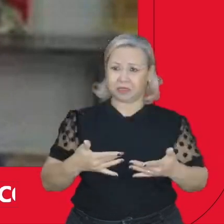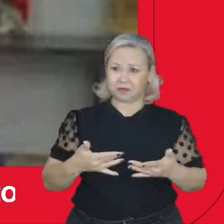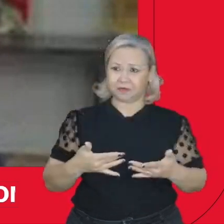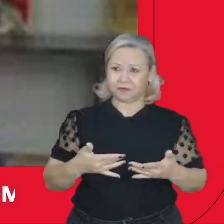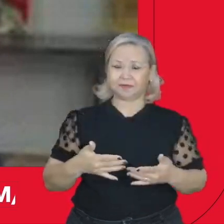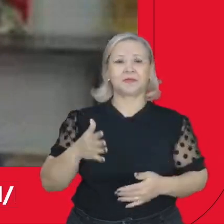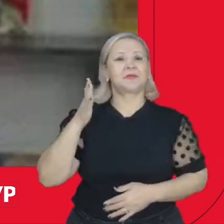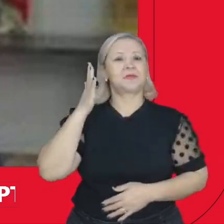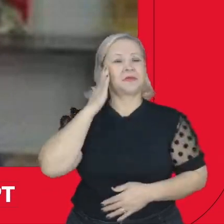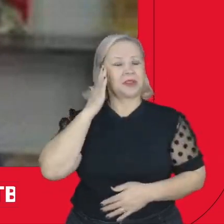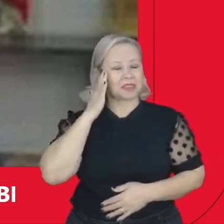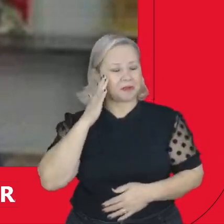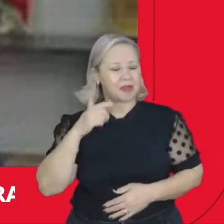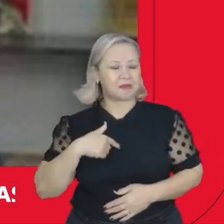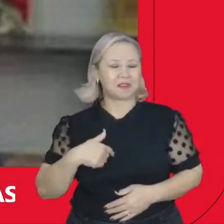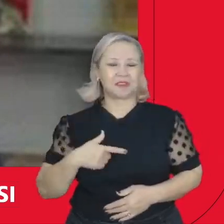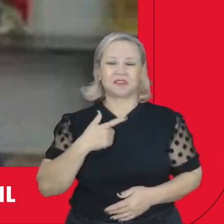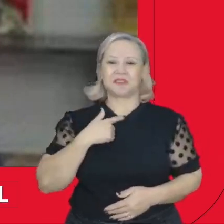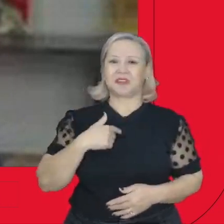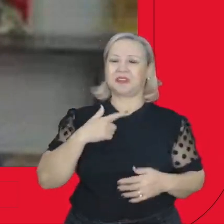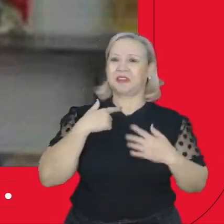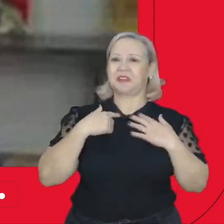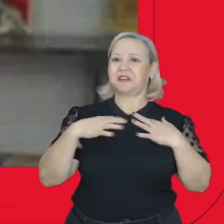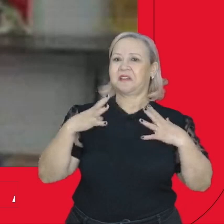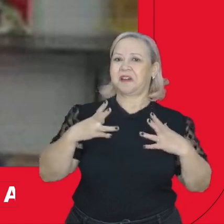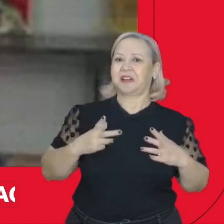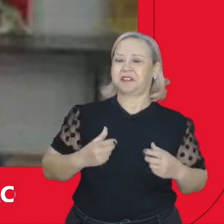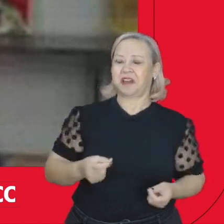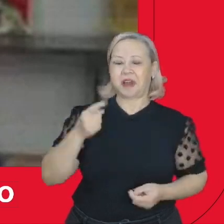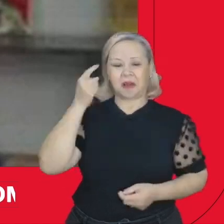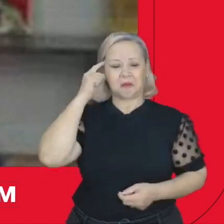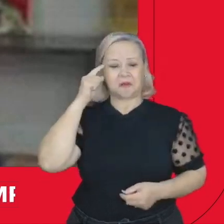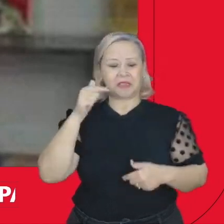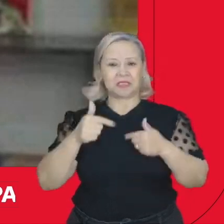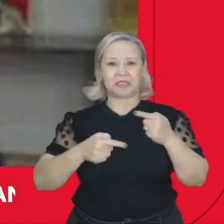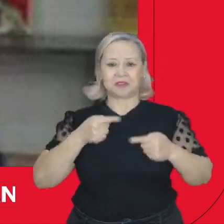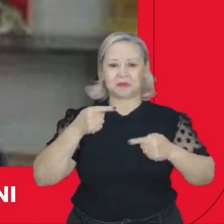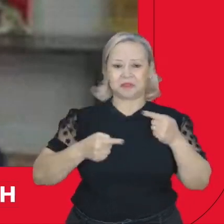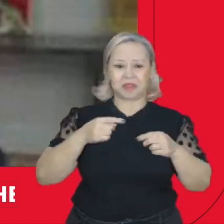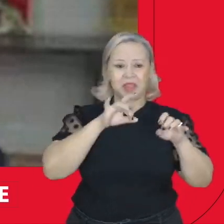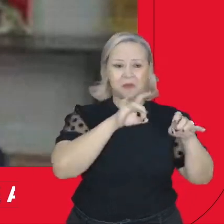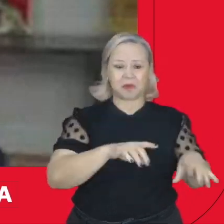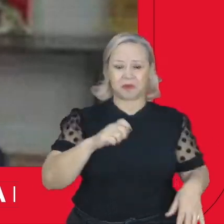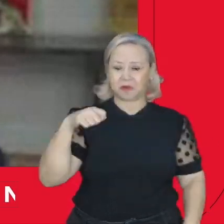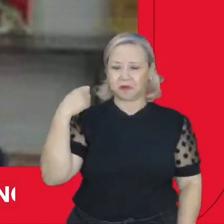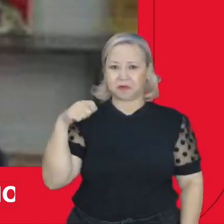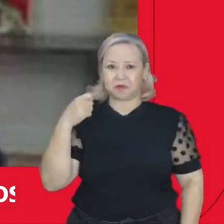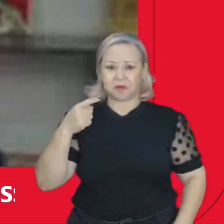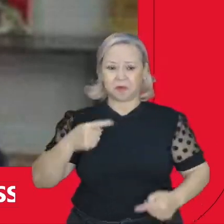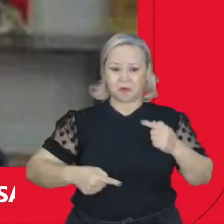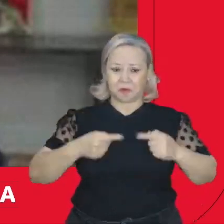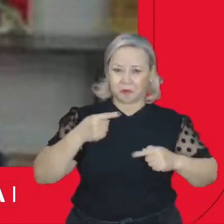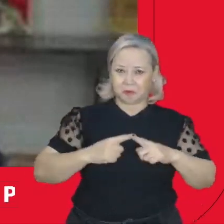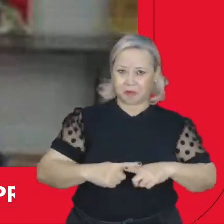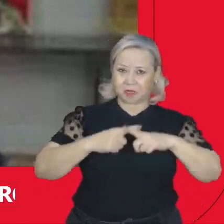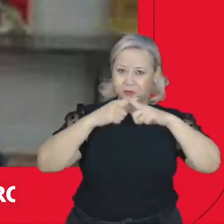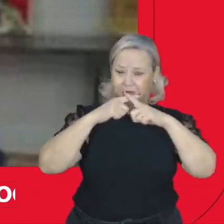sua vaidade, dos seus interesses pessoais, da sua carreira política. Ele abandonou o Rio Grande do Sul para disputar as prévias com o João